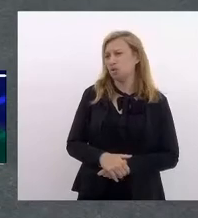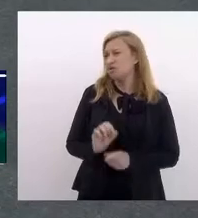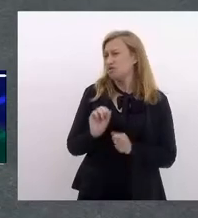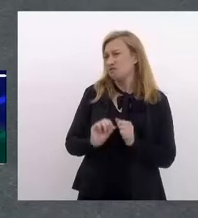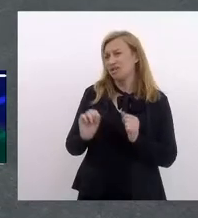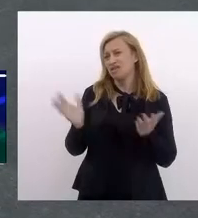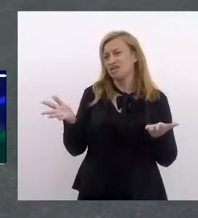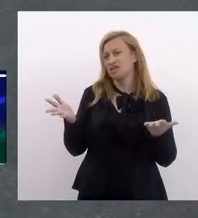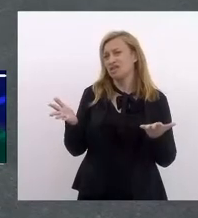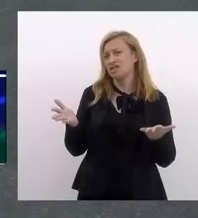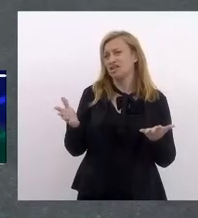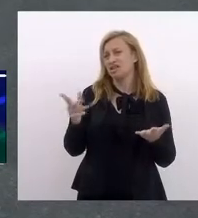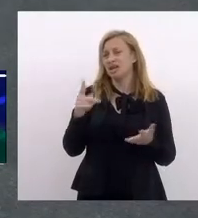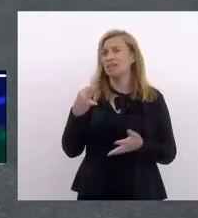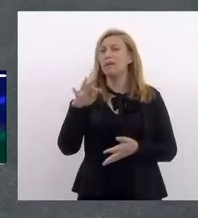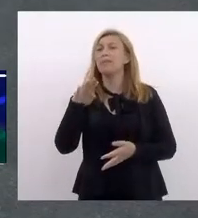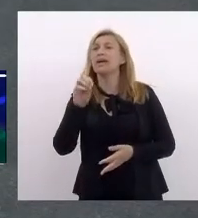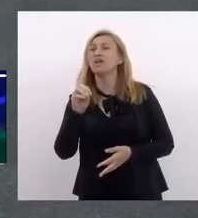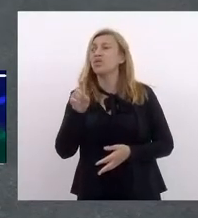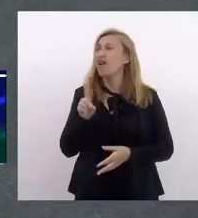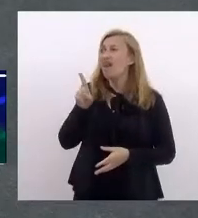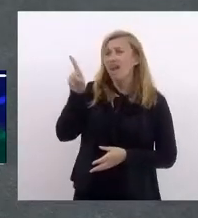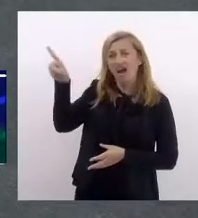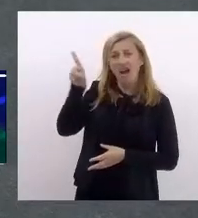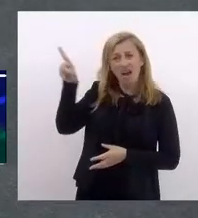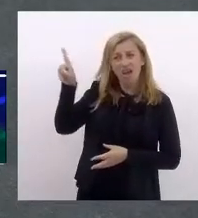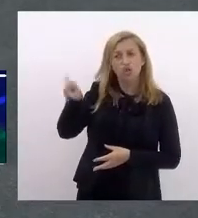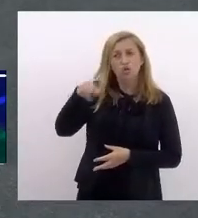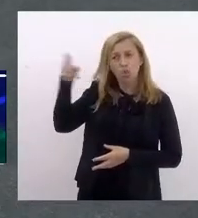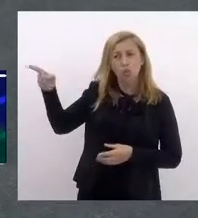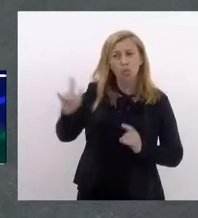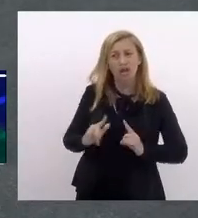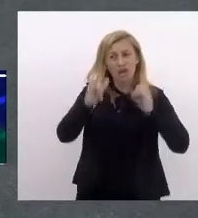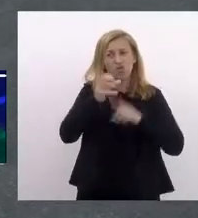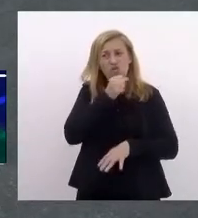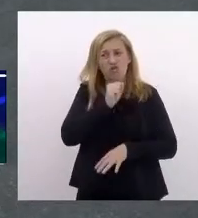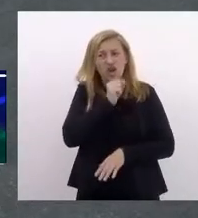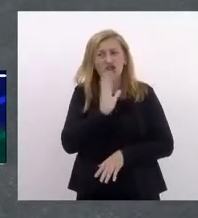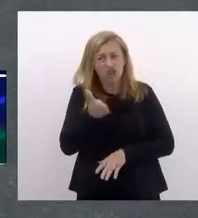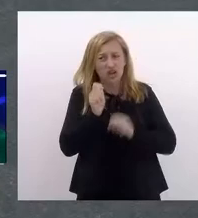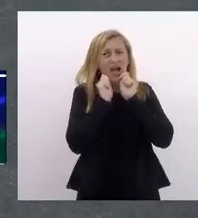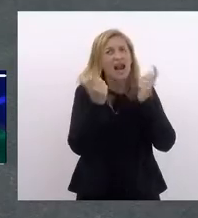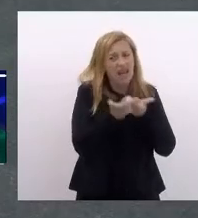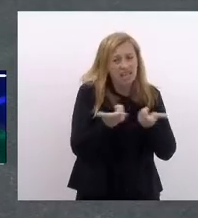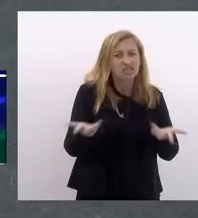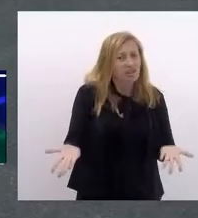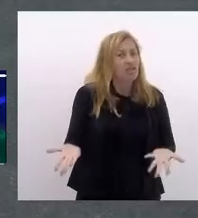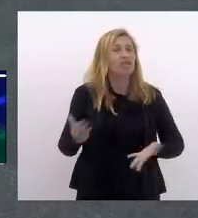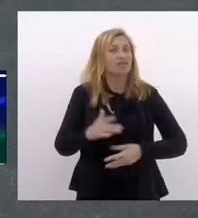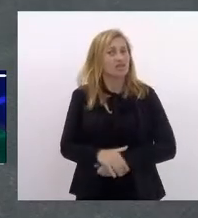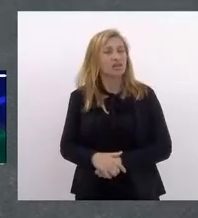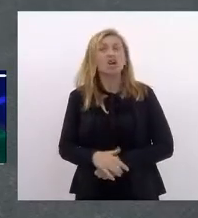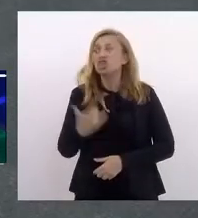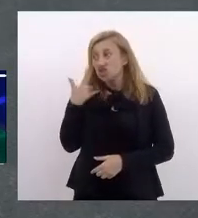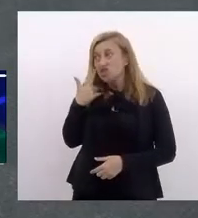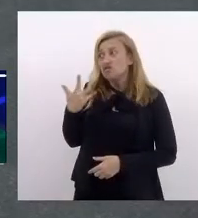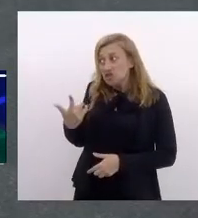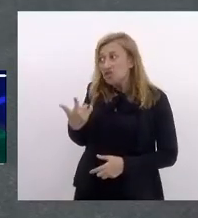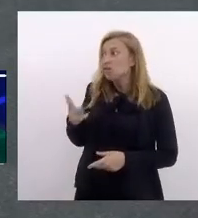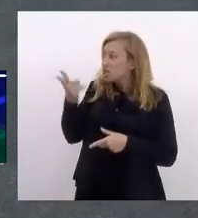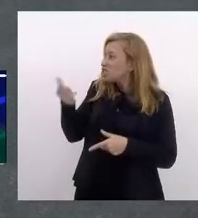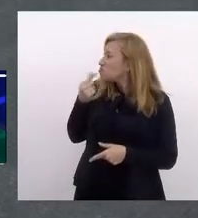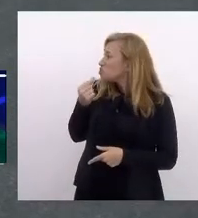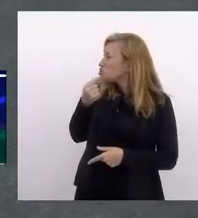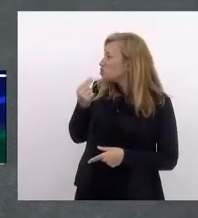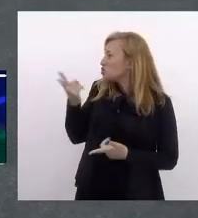fazerem acampamento lá no outro prédio da Alerj, né? A gente viu esses